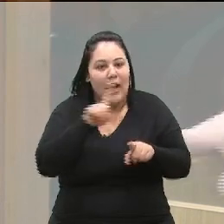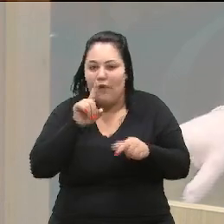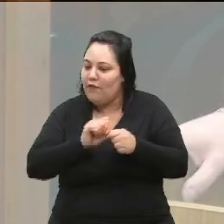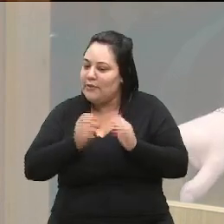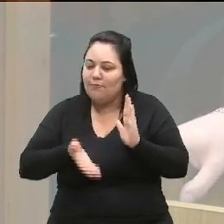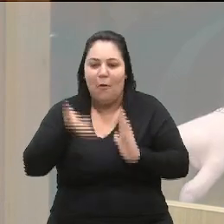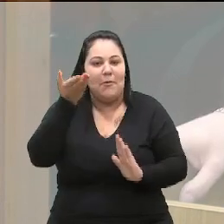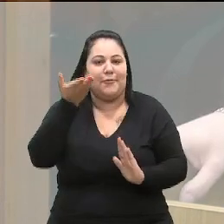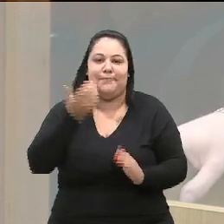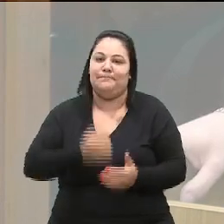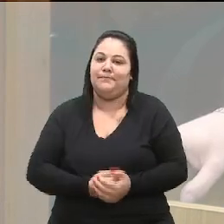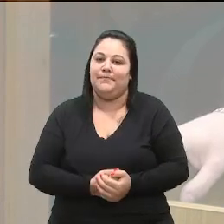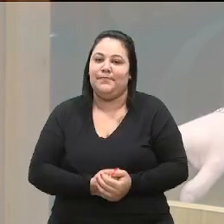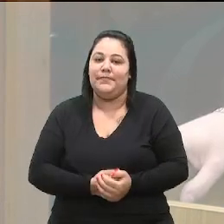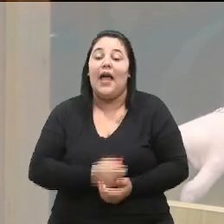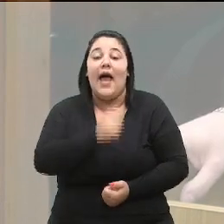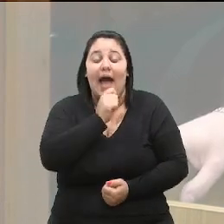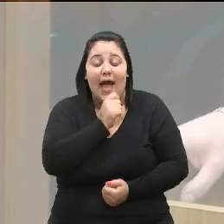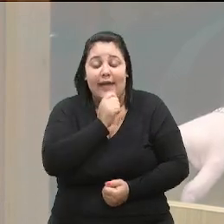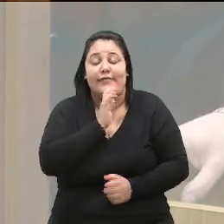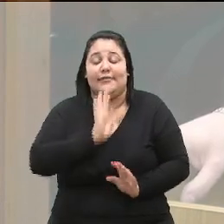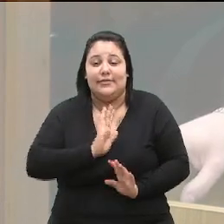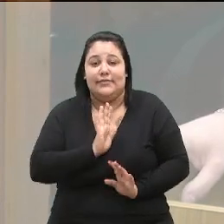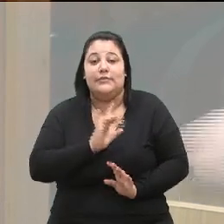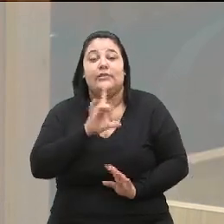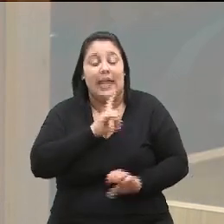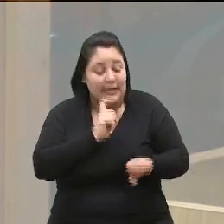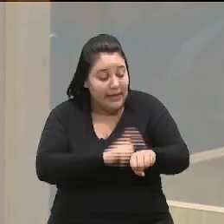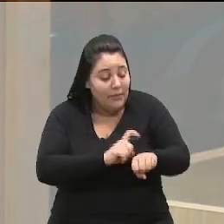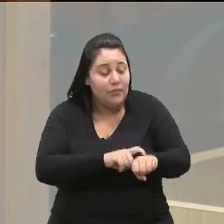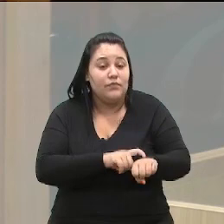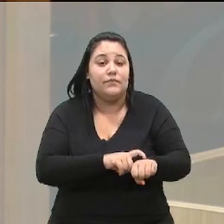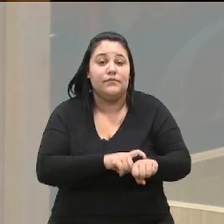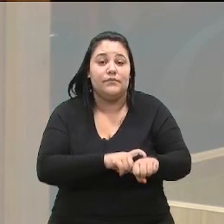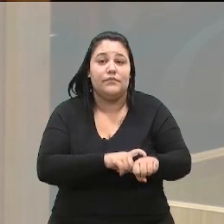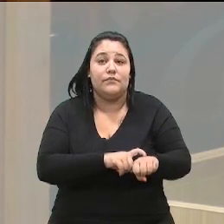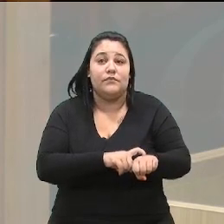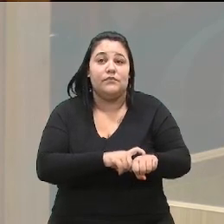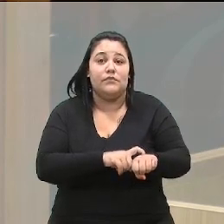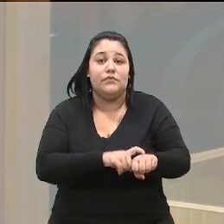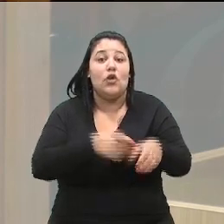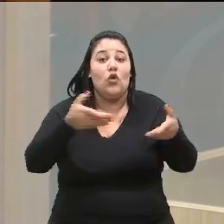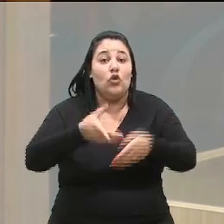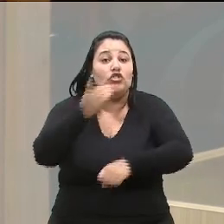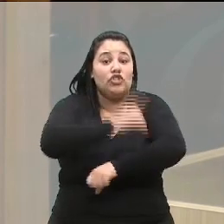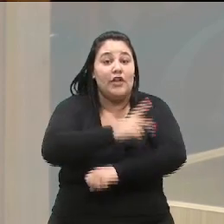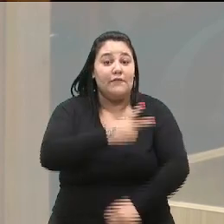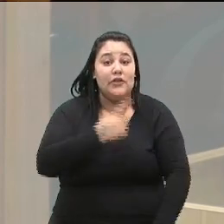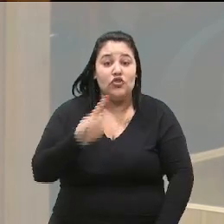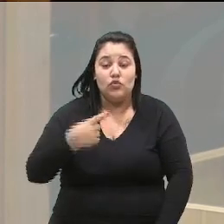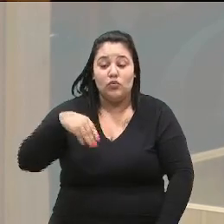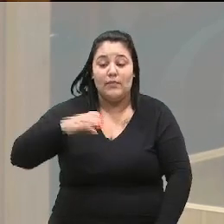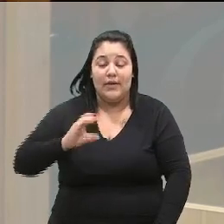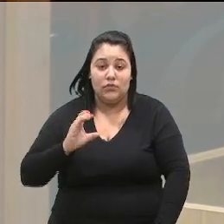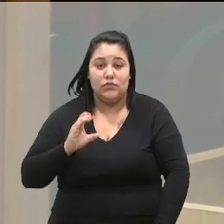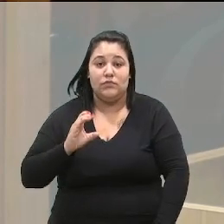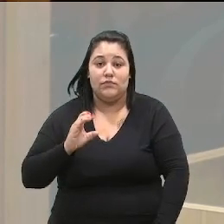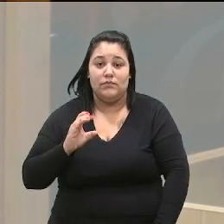isso a ainda a tempo nós estamos aqui no dia 21 de